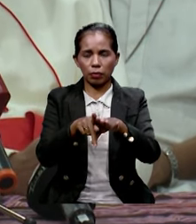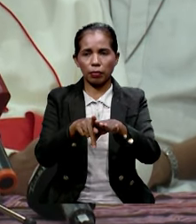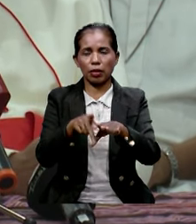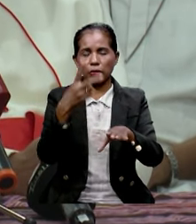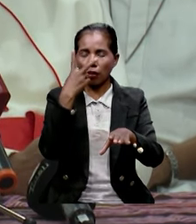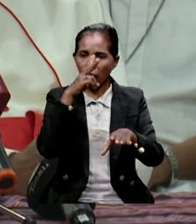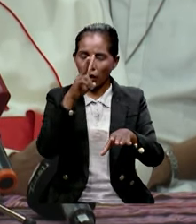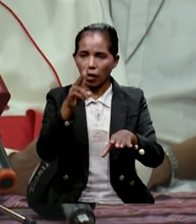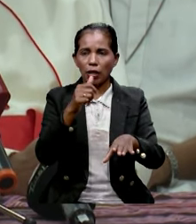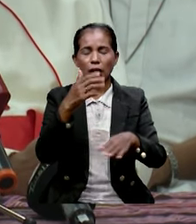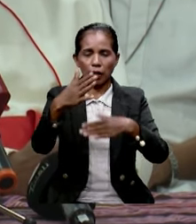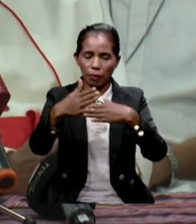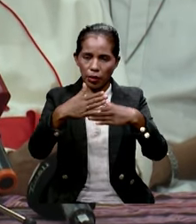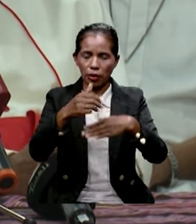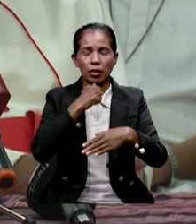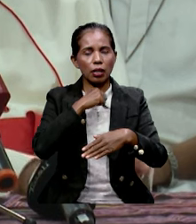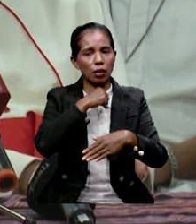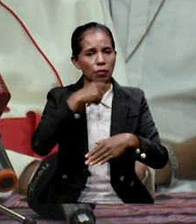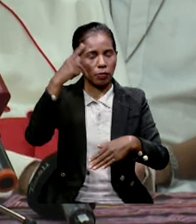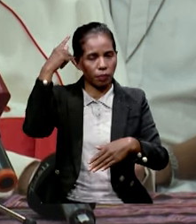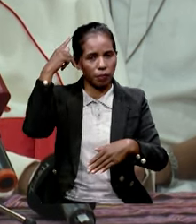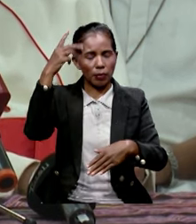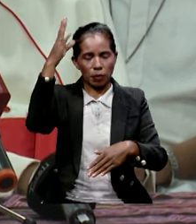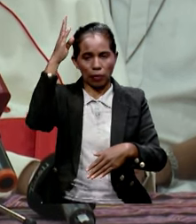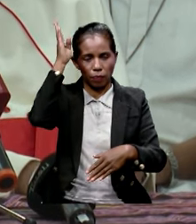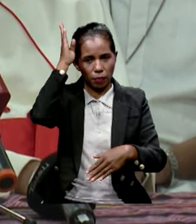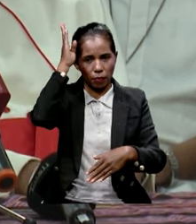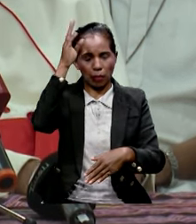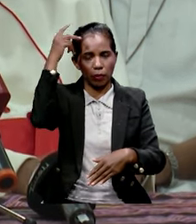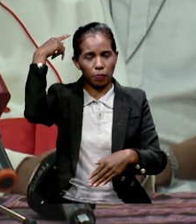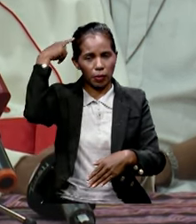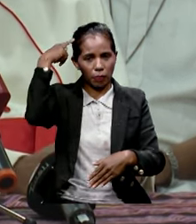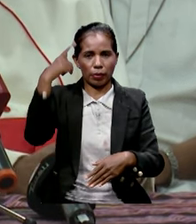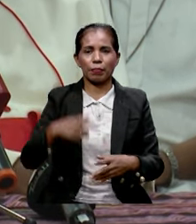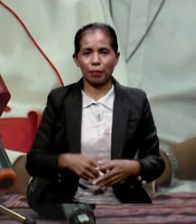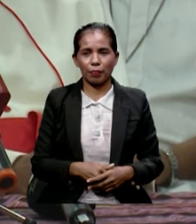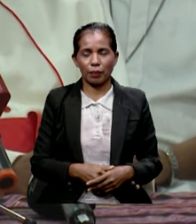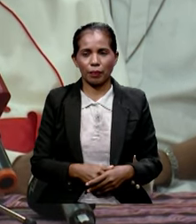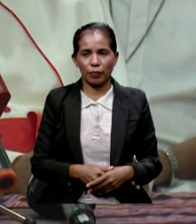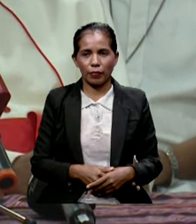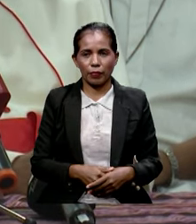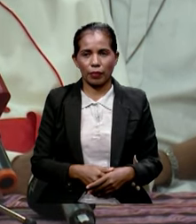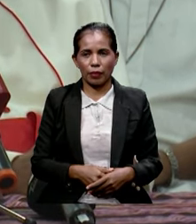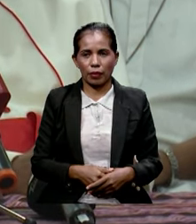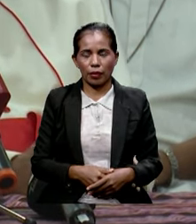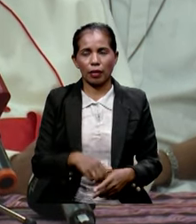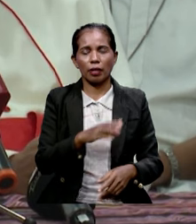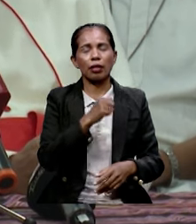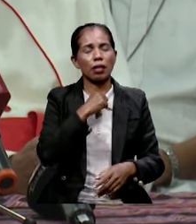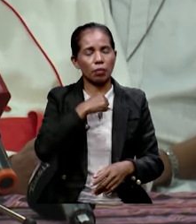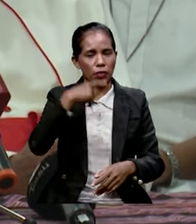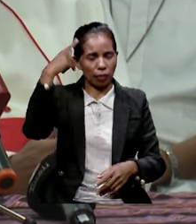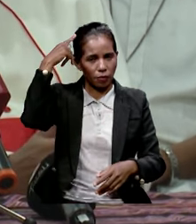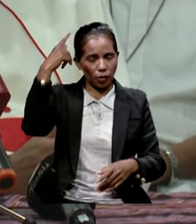de perto e receber de perto a bênção do Papa. É isto que o Papa quer